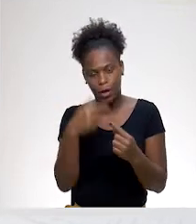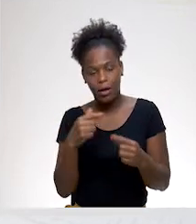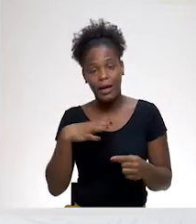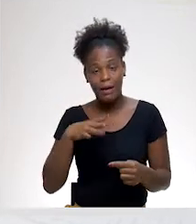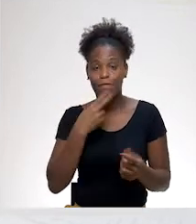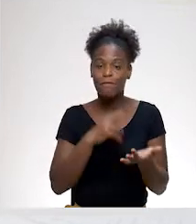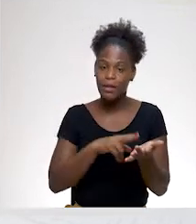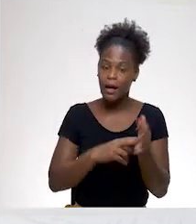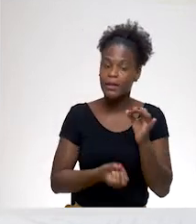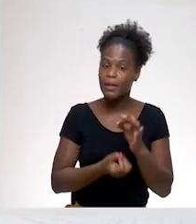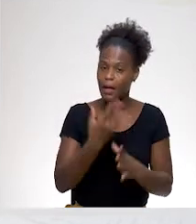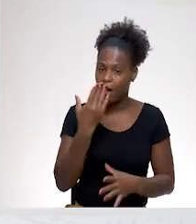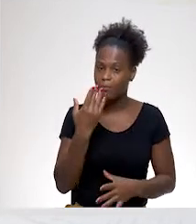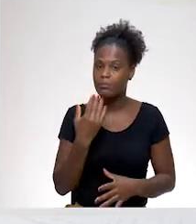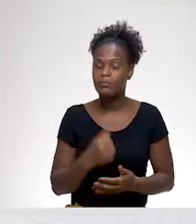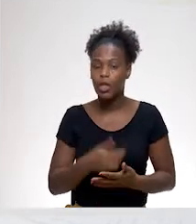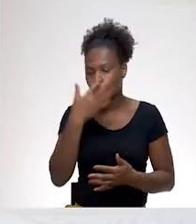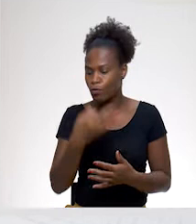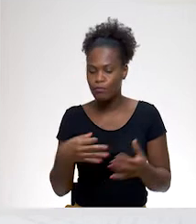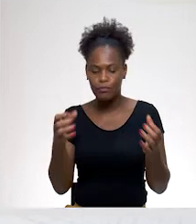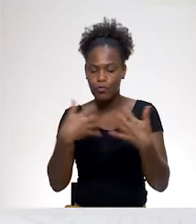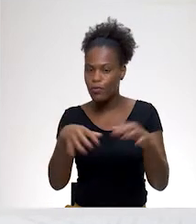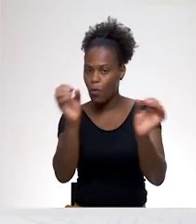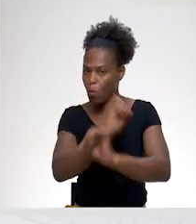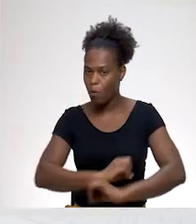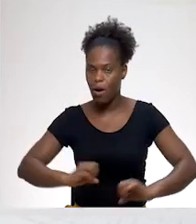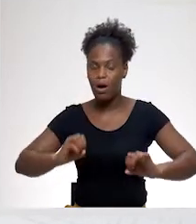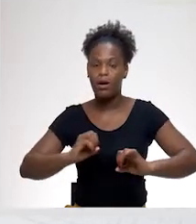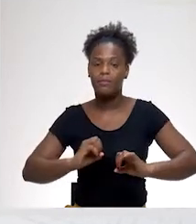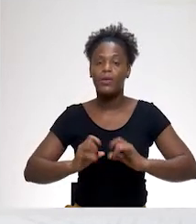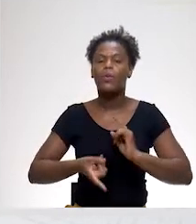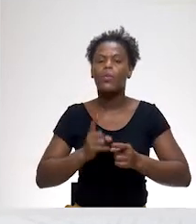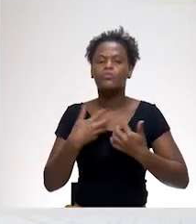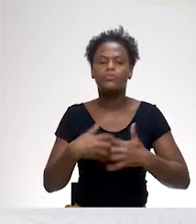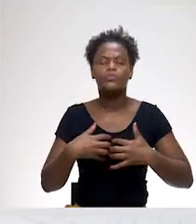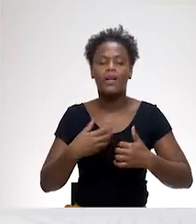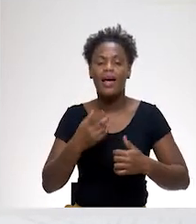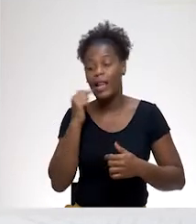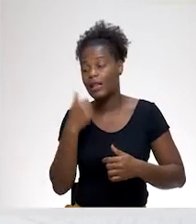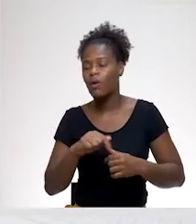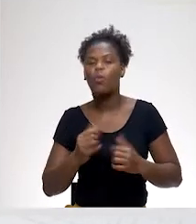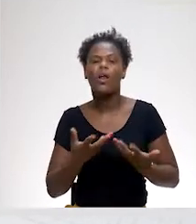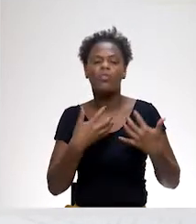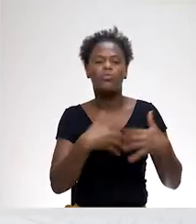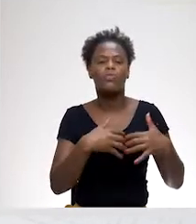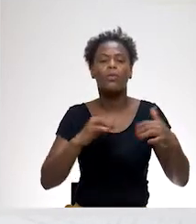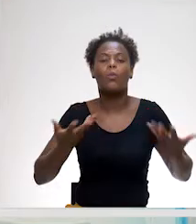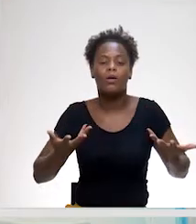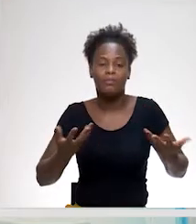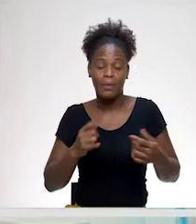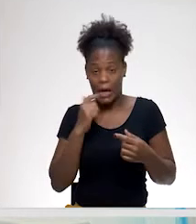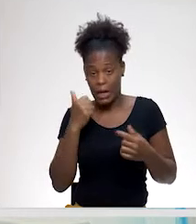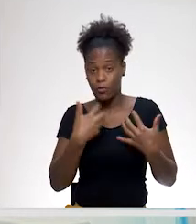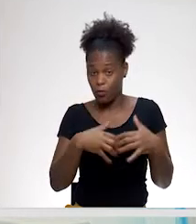de criar uma verdade indubitável. Do que duvida Descartes?